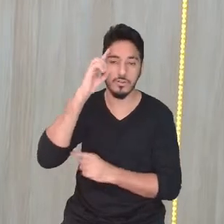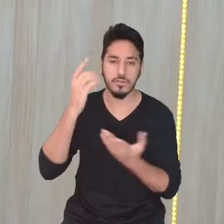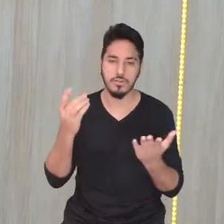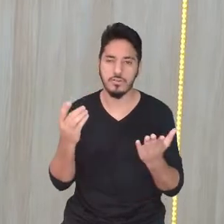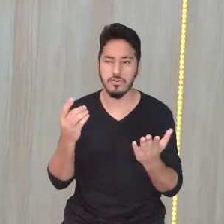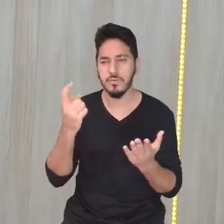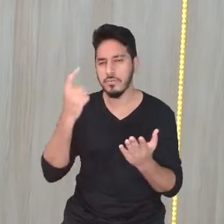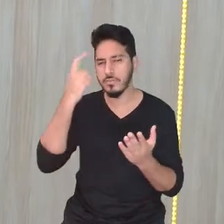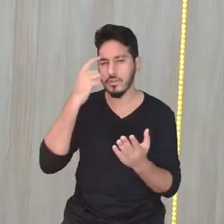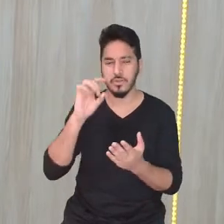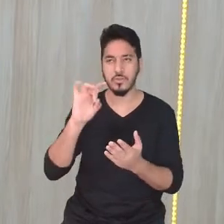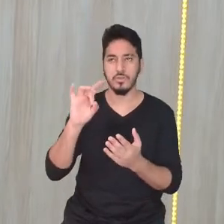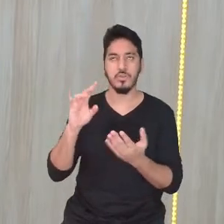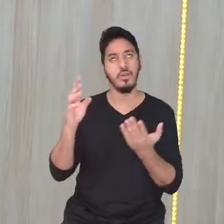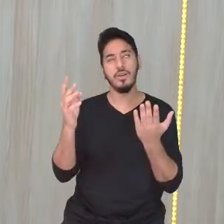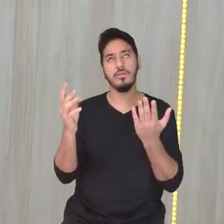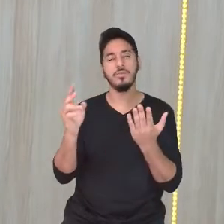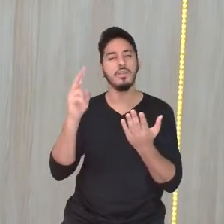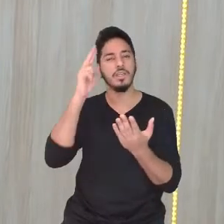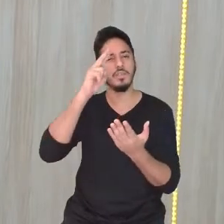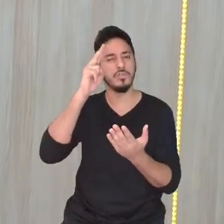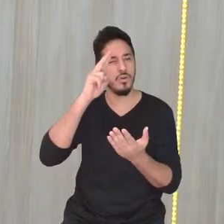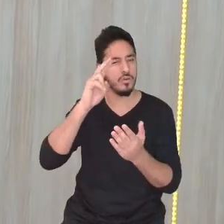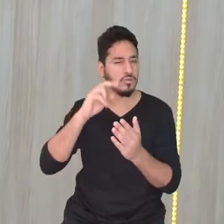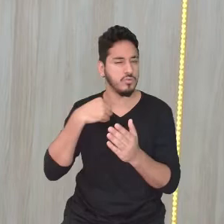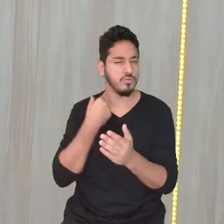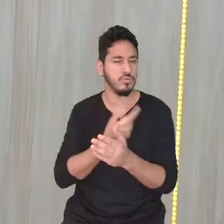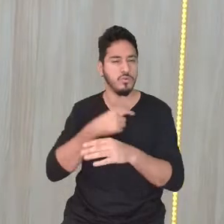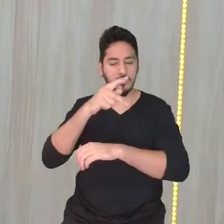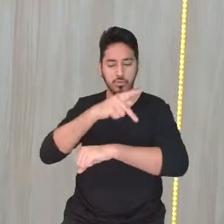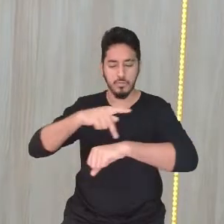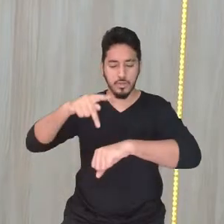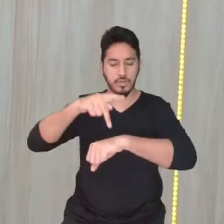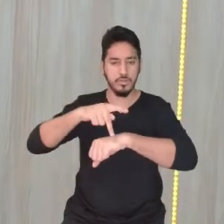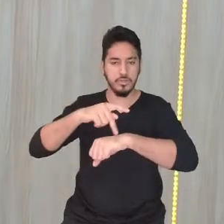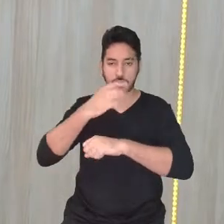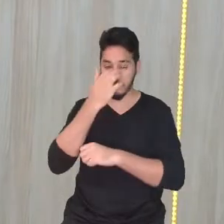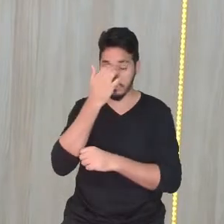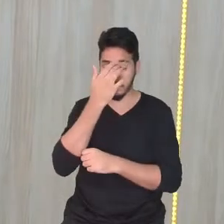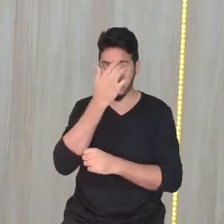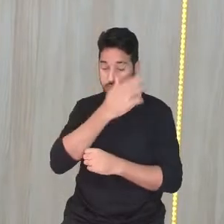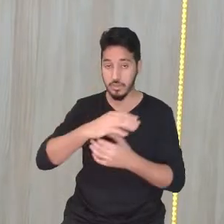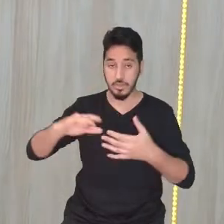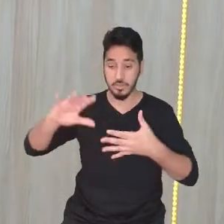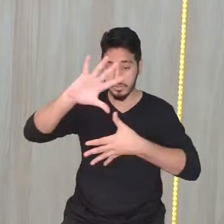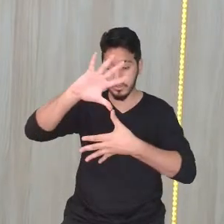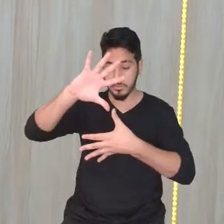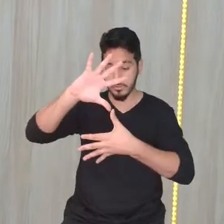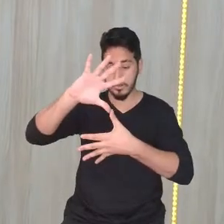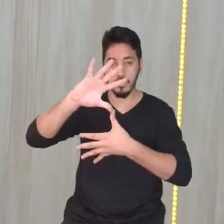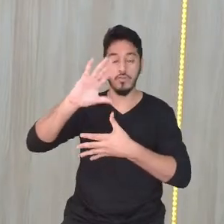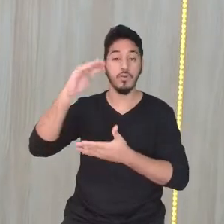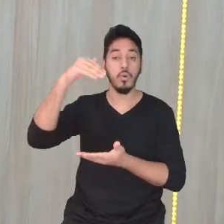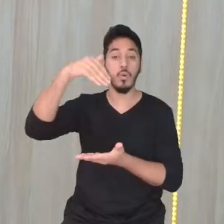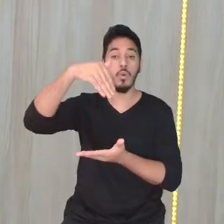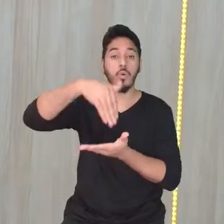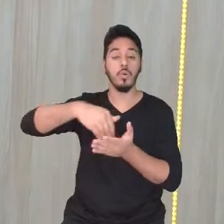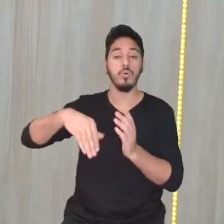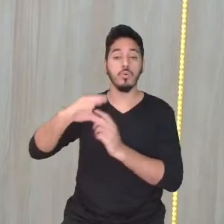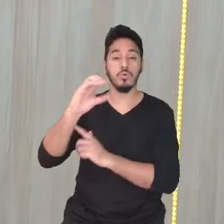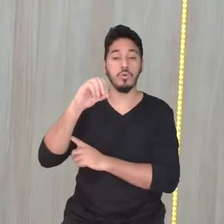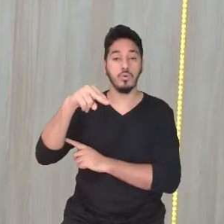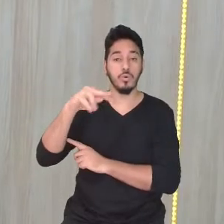pensar somente na nossa história, a história do nosso país. As Américas foi o último continente